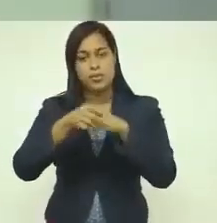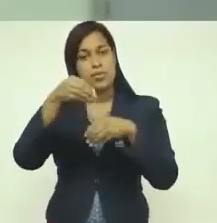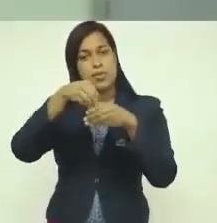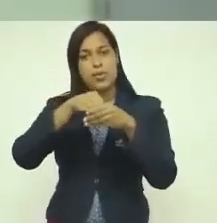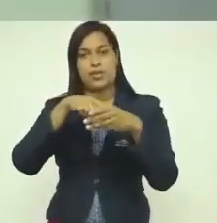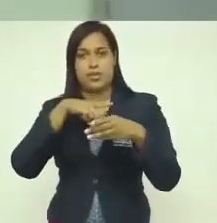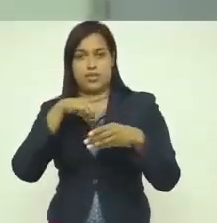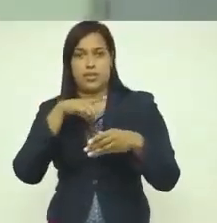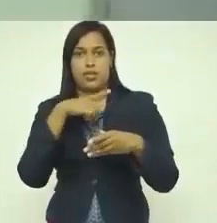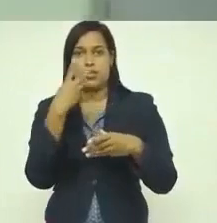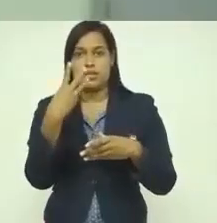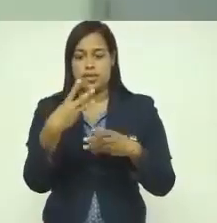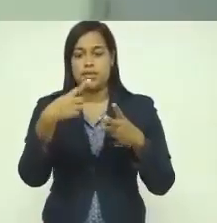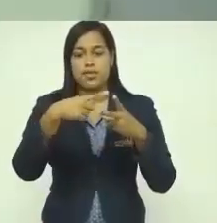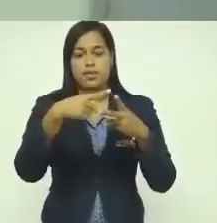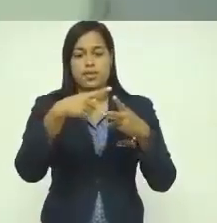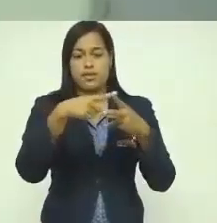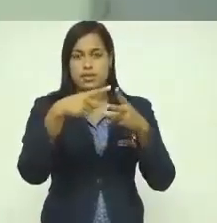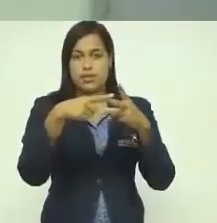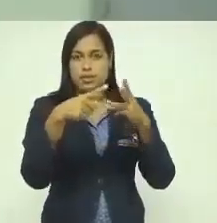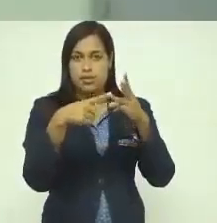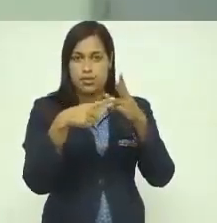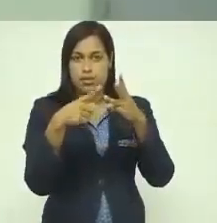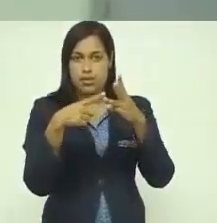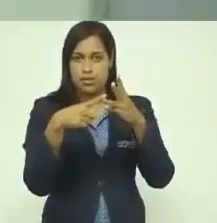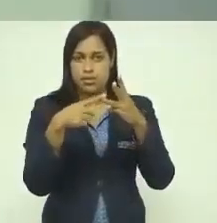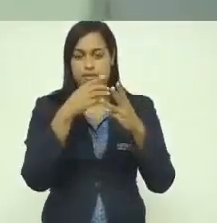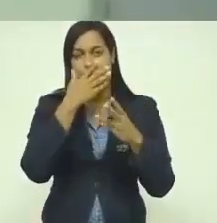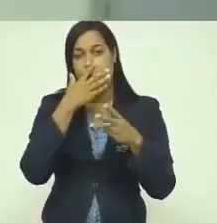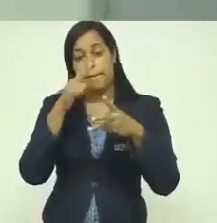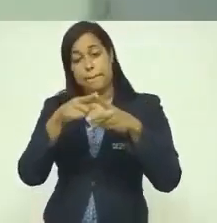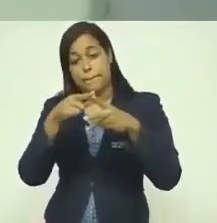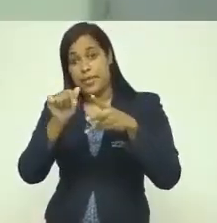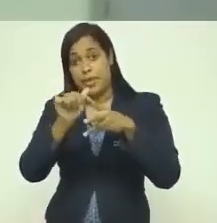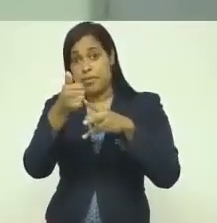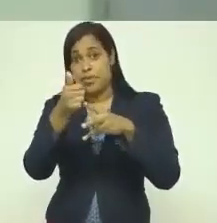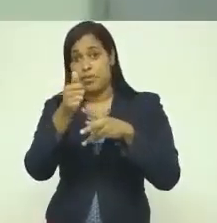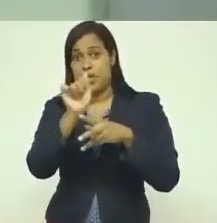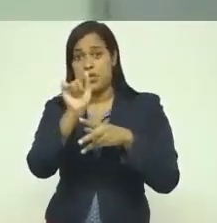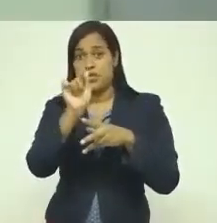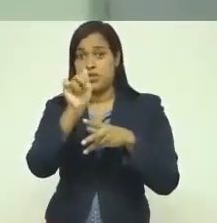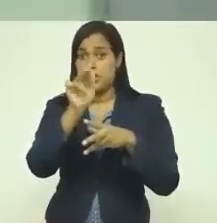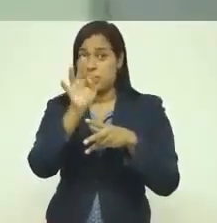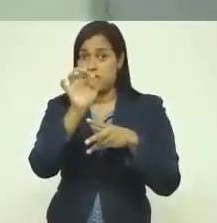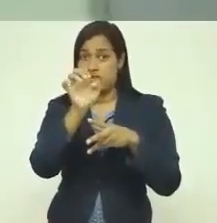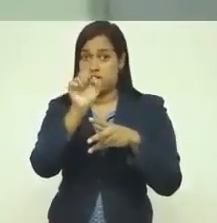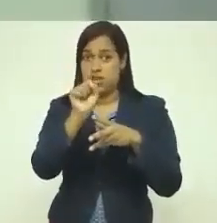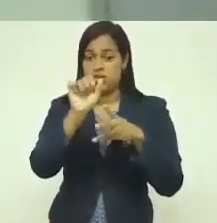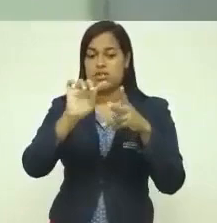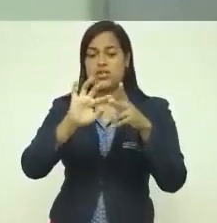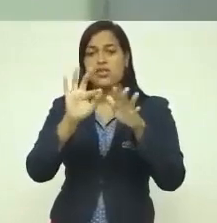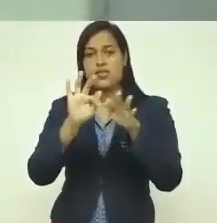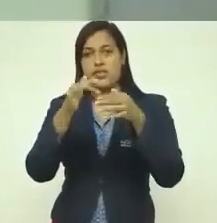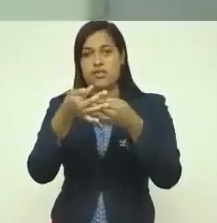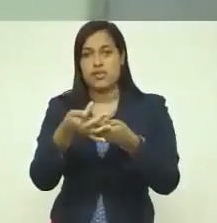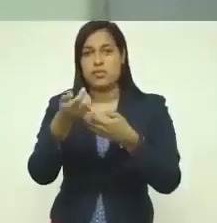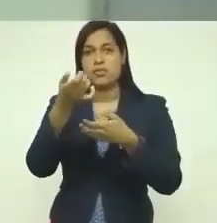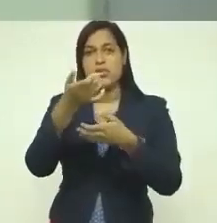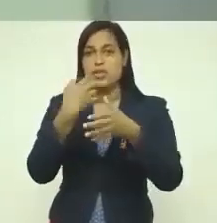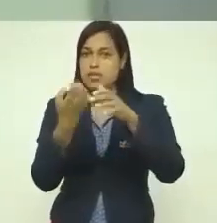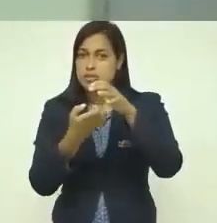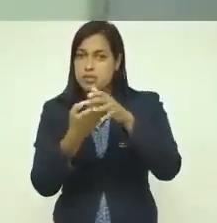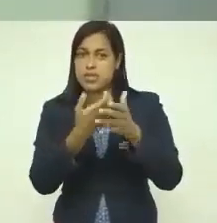E dentro desses elementos eu tenho três, não dois, mas três. Primeiro, os agentes econômicos,